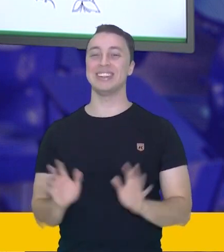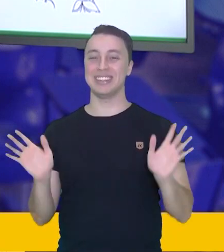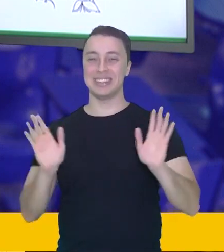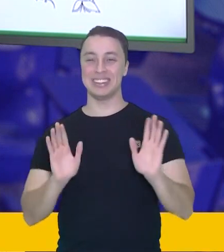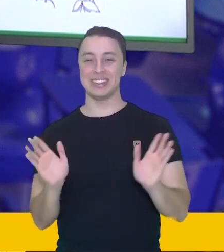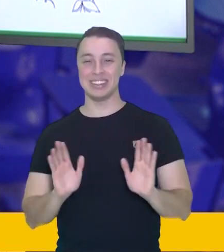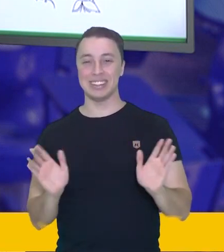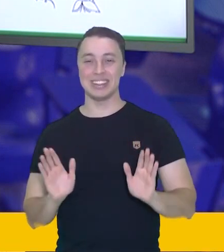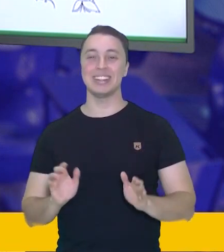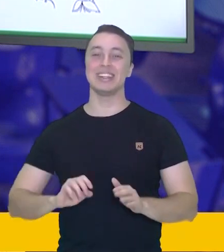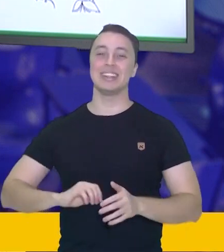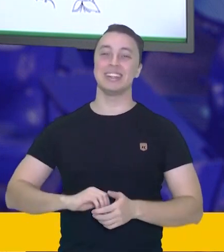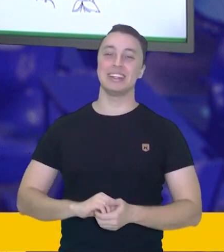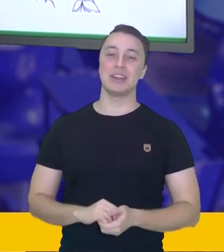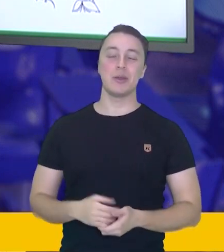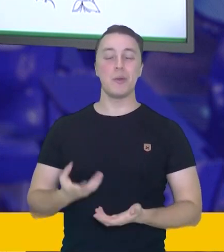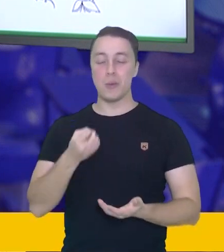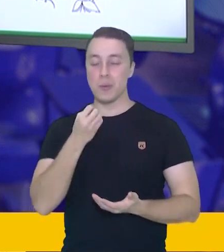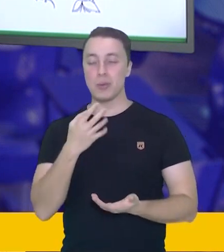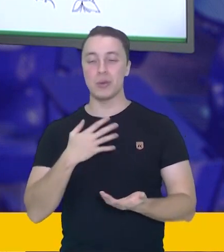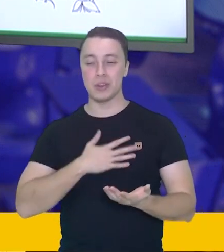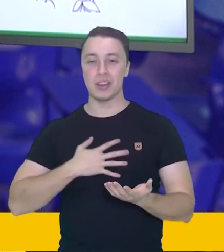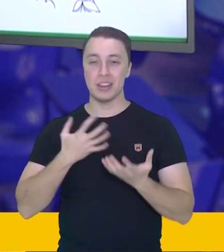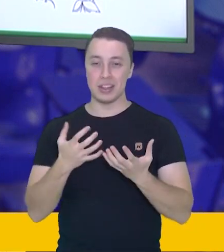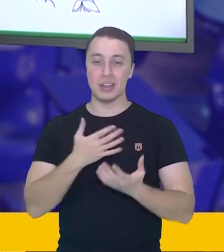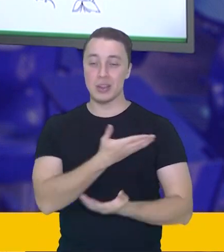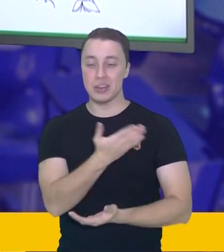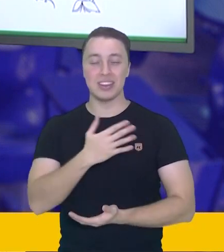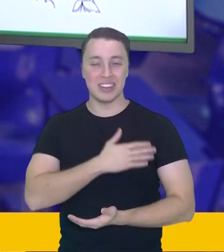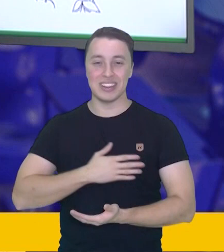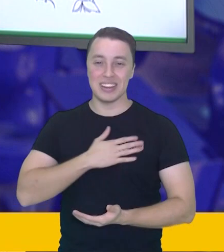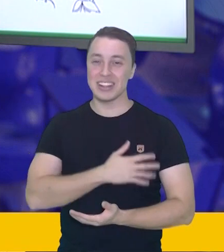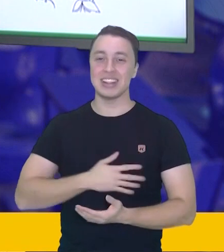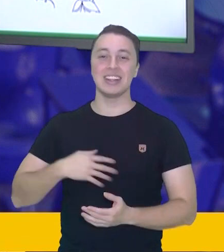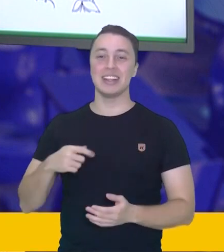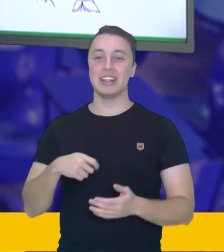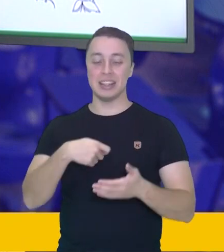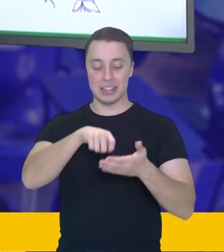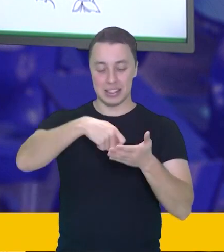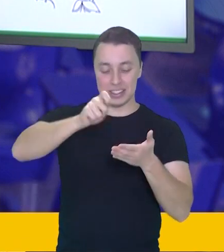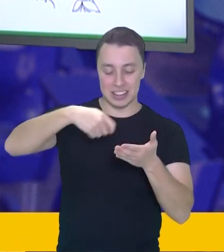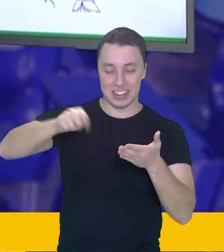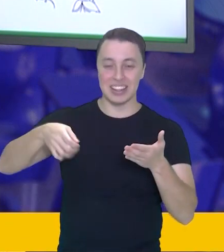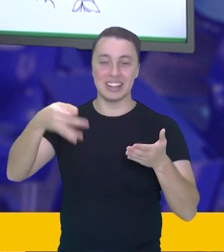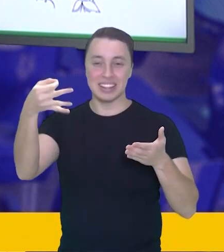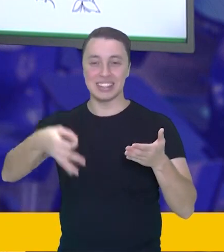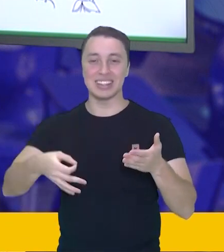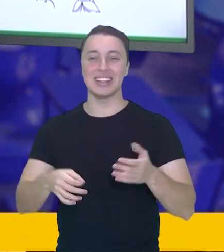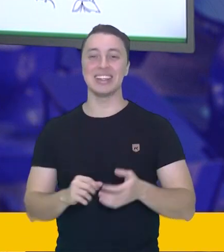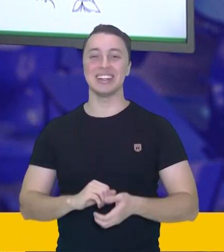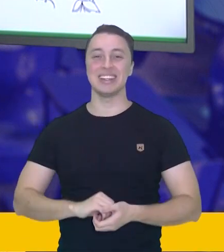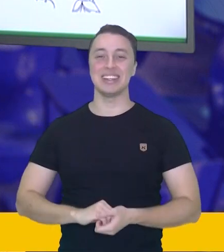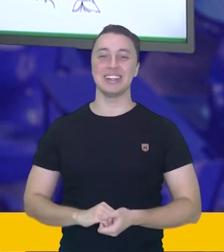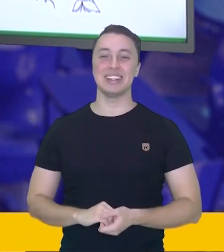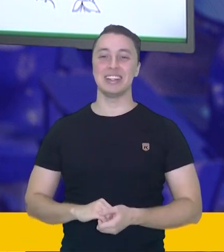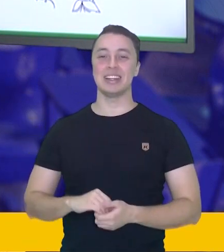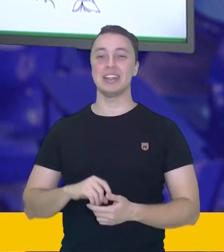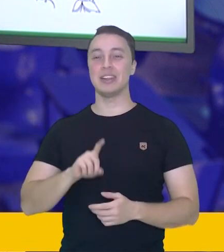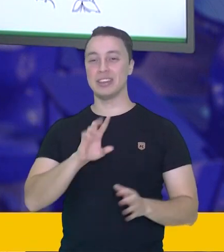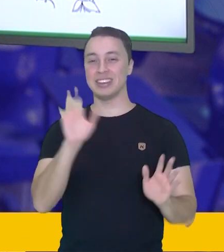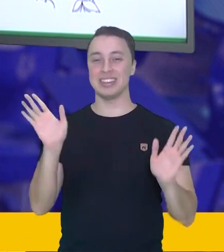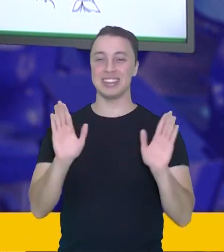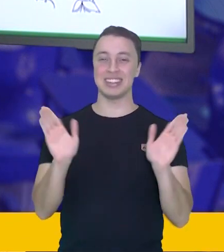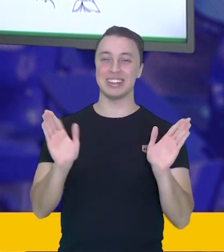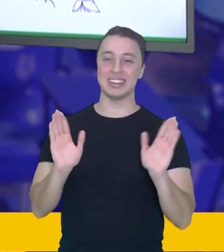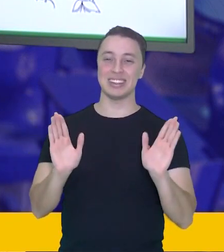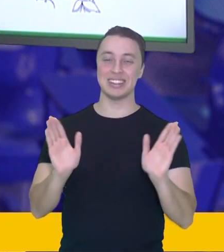pessoal. Espero que vocês tenham gostado e que tenham acertado a maior parte das questões. Nos veremos em breve.